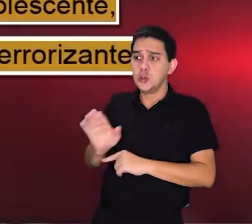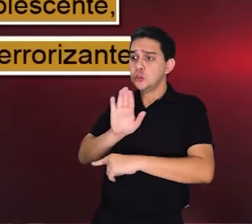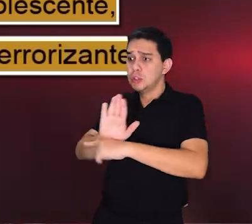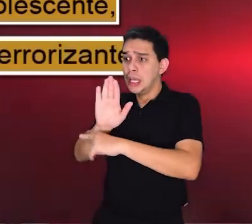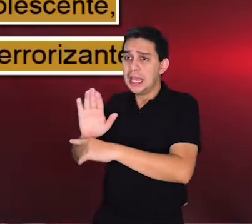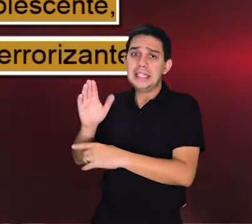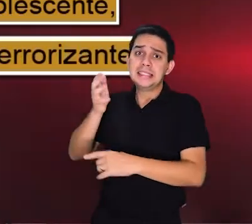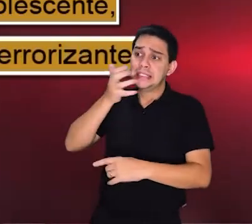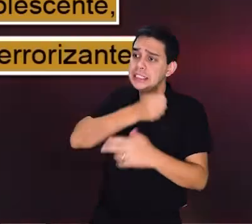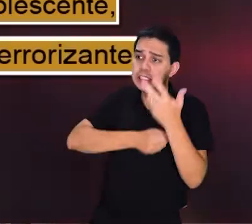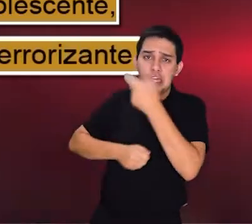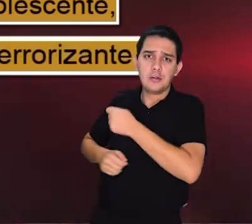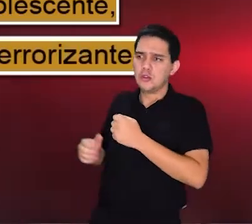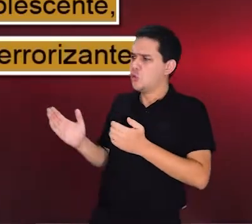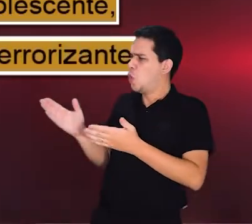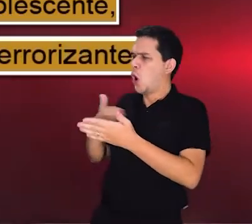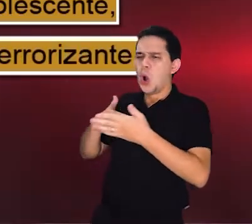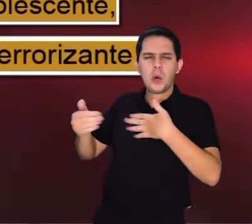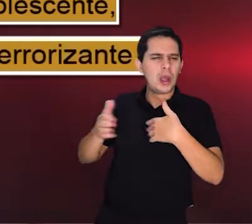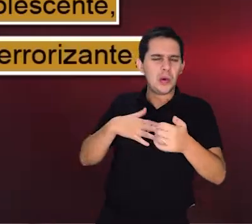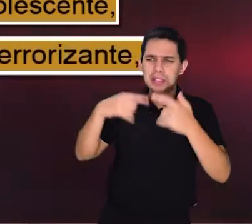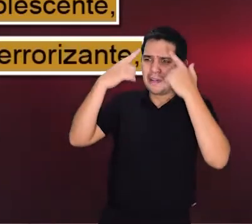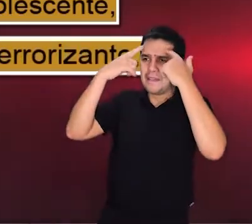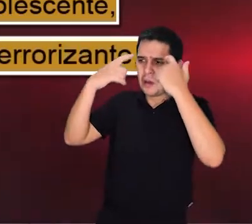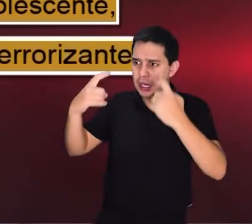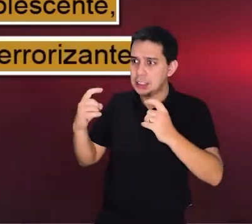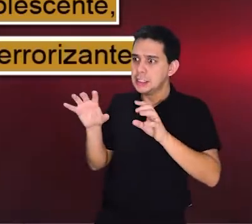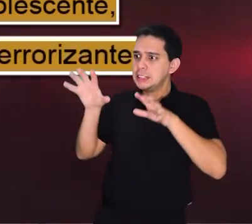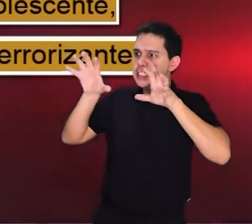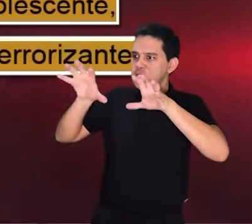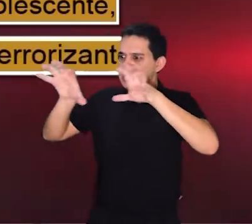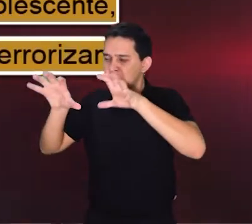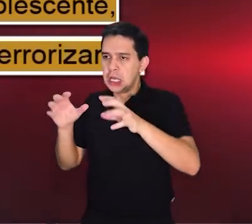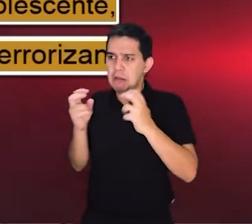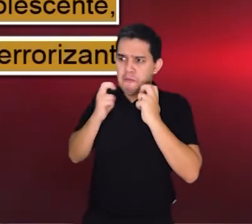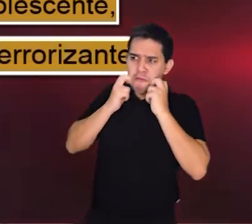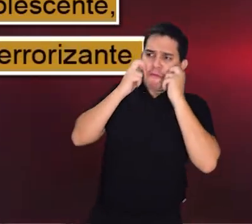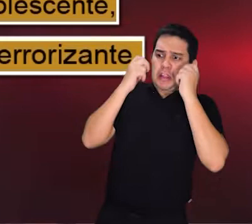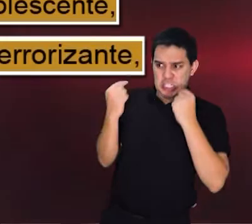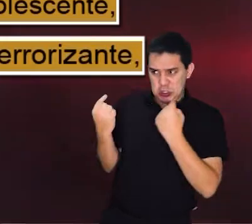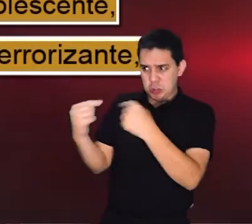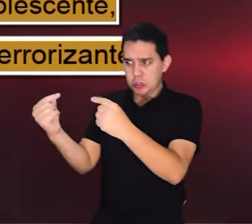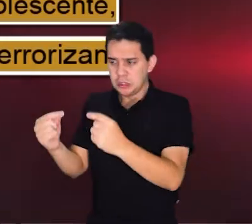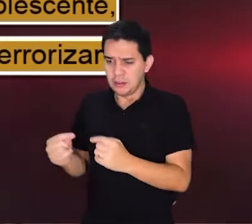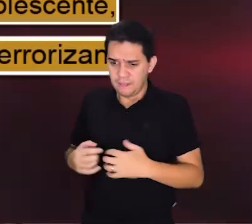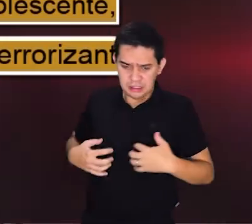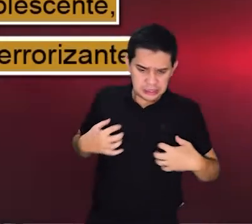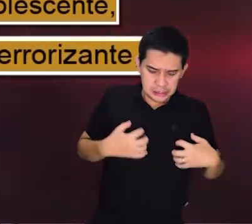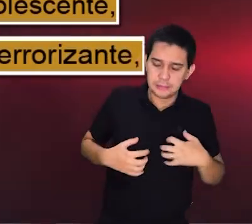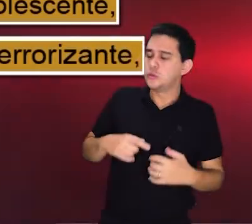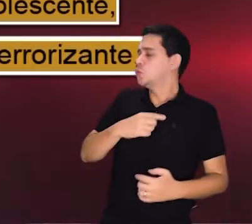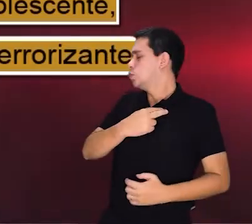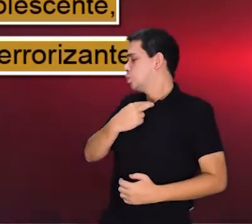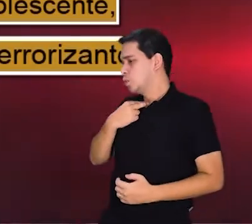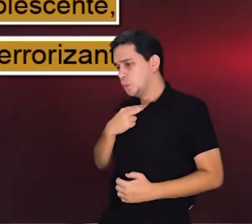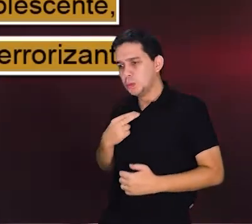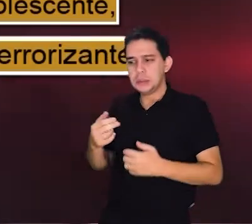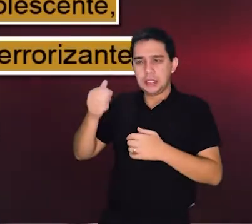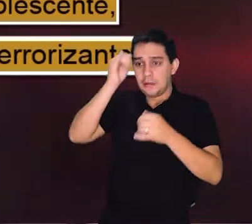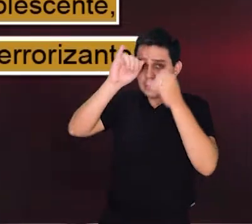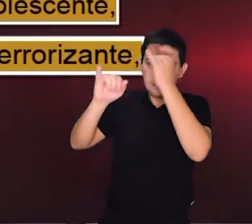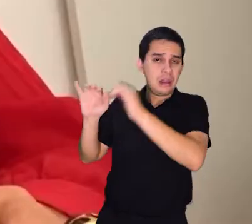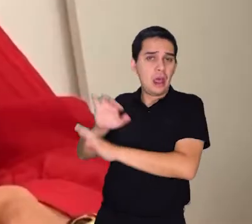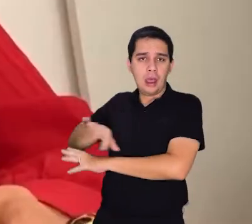pondo-os a salvo de qualquer tratamento desumano, violento, aterrorizante, vexatório ou constrangedor. Tudo o